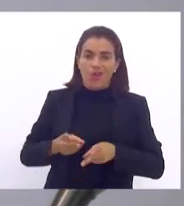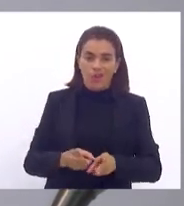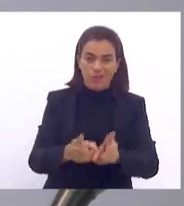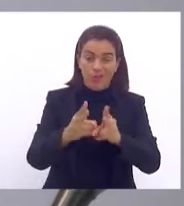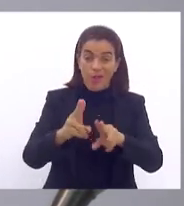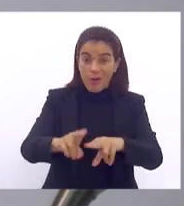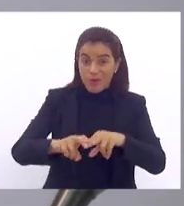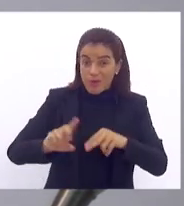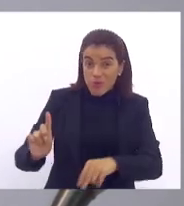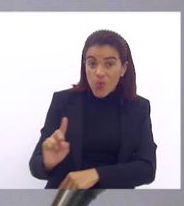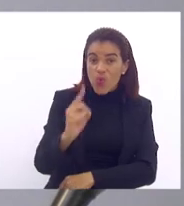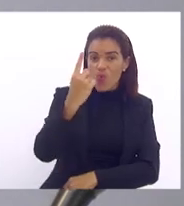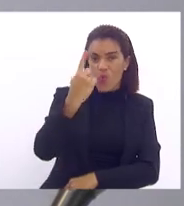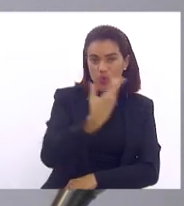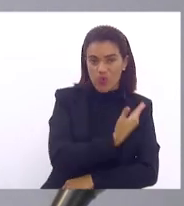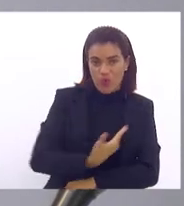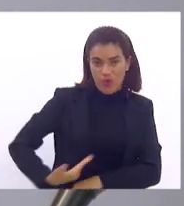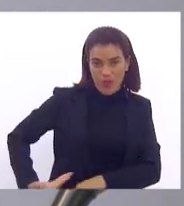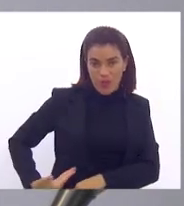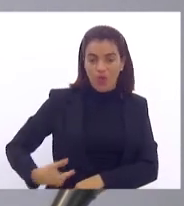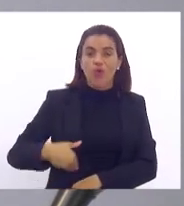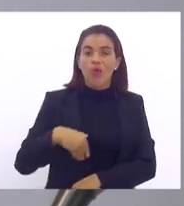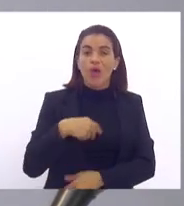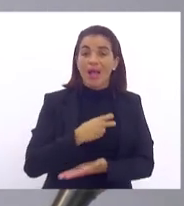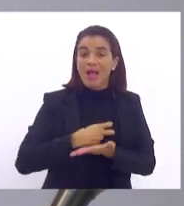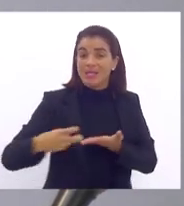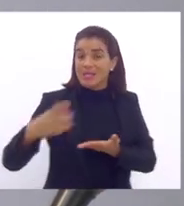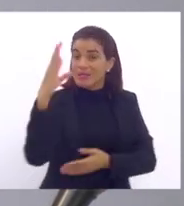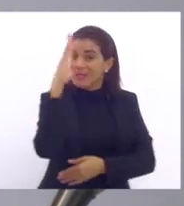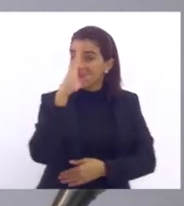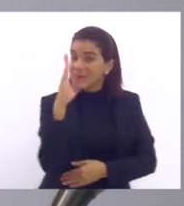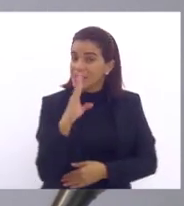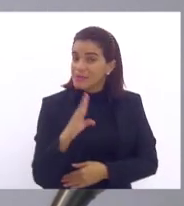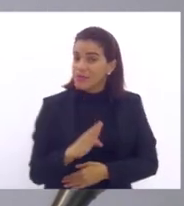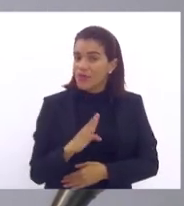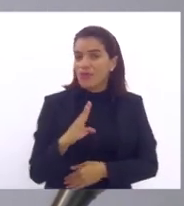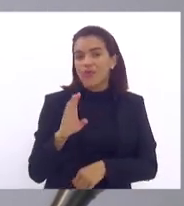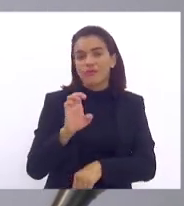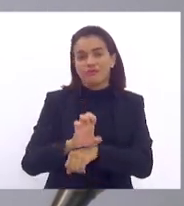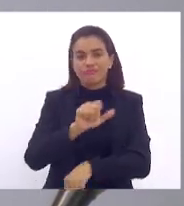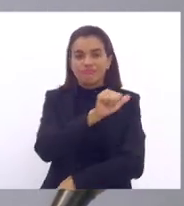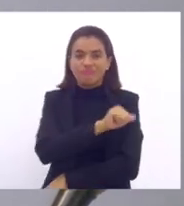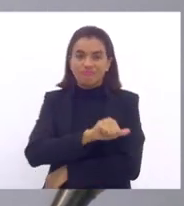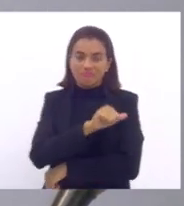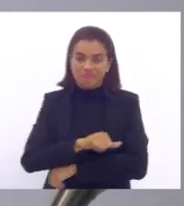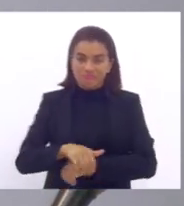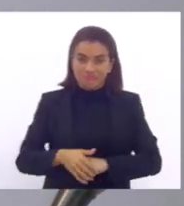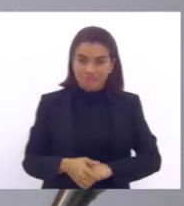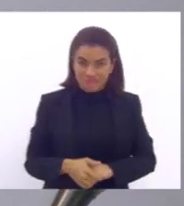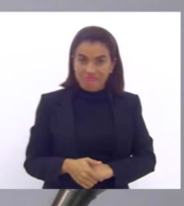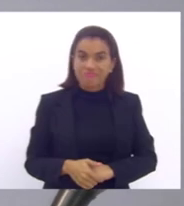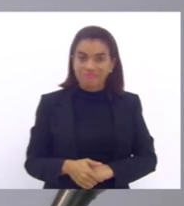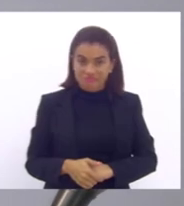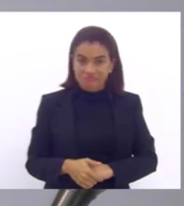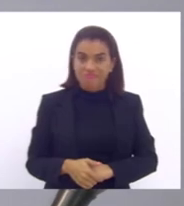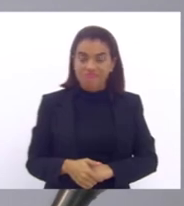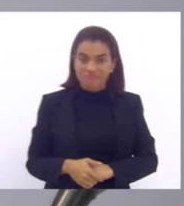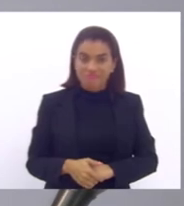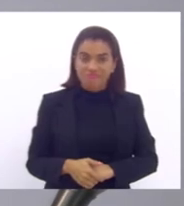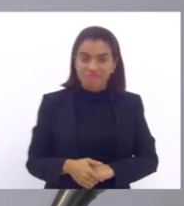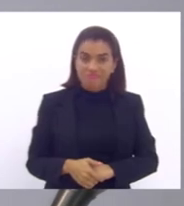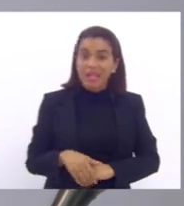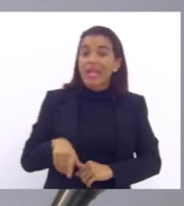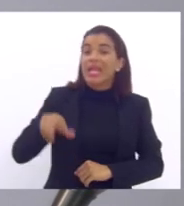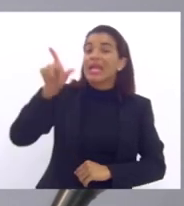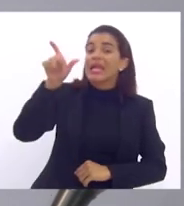que o único Governador caçado no Brasil foi no estado do Rio de Janeiro e